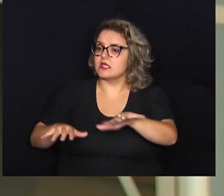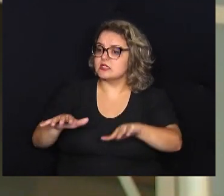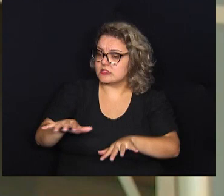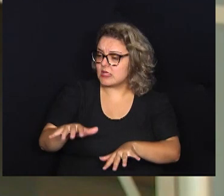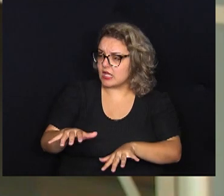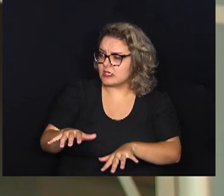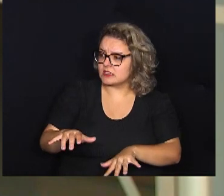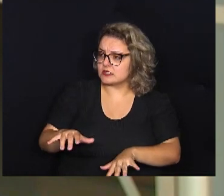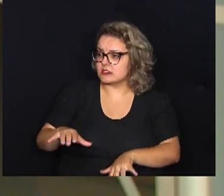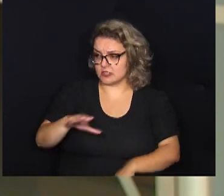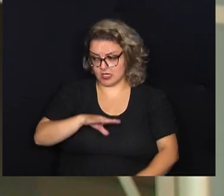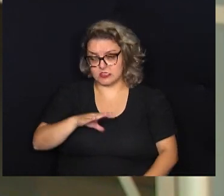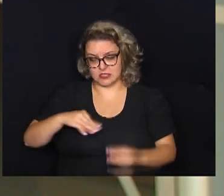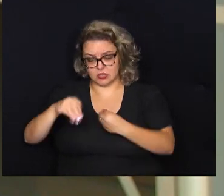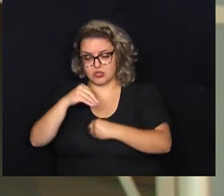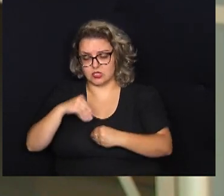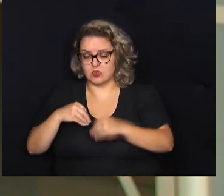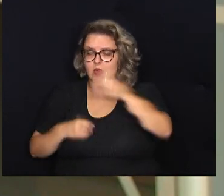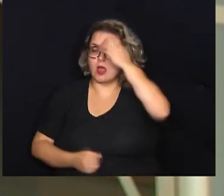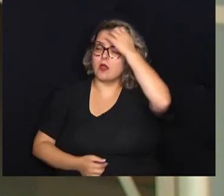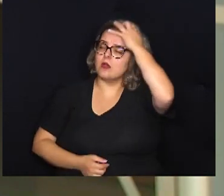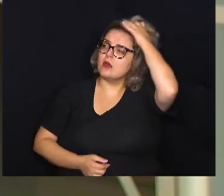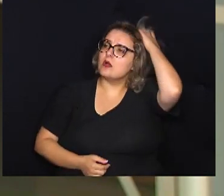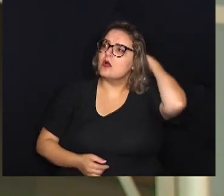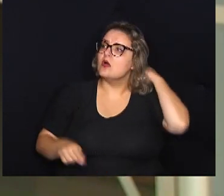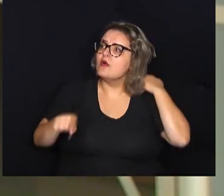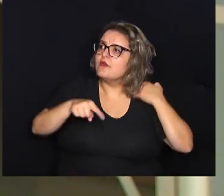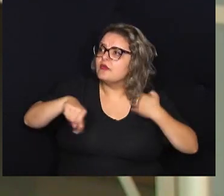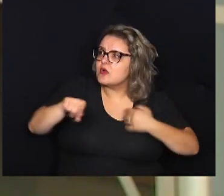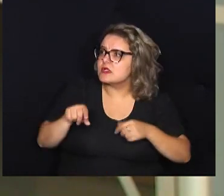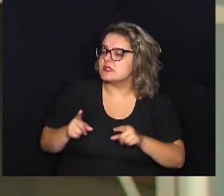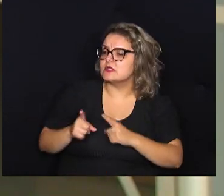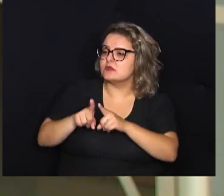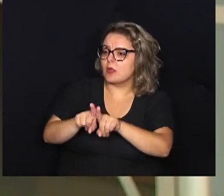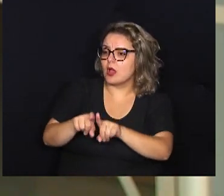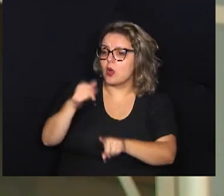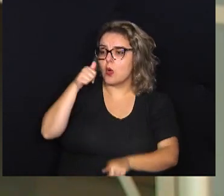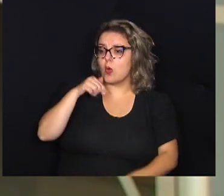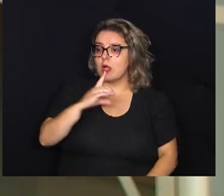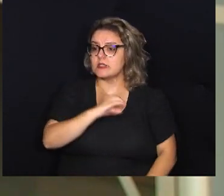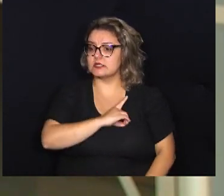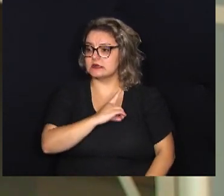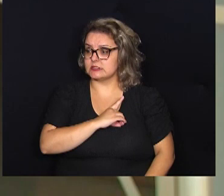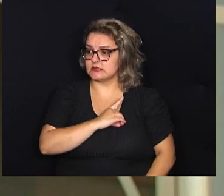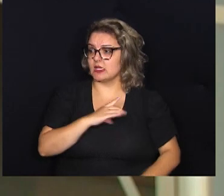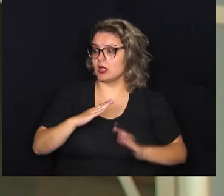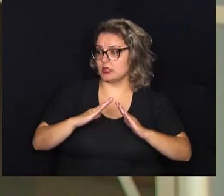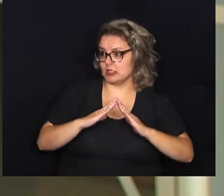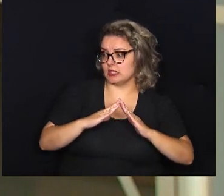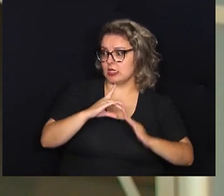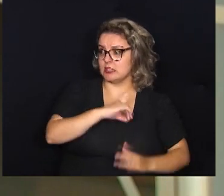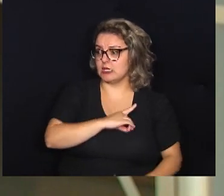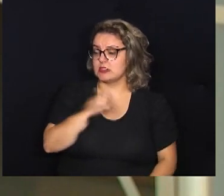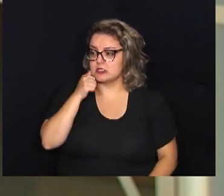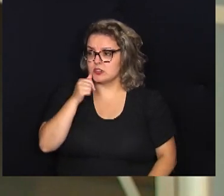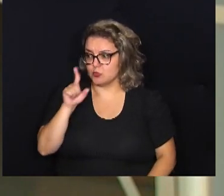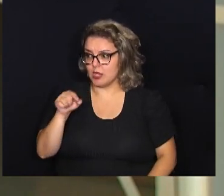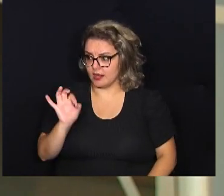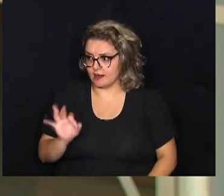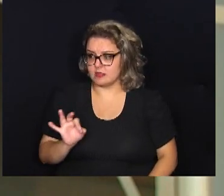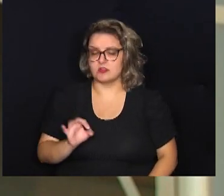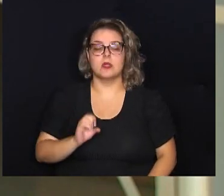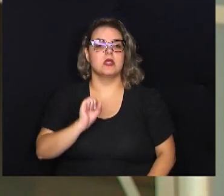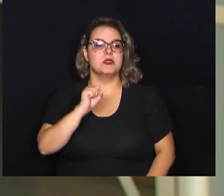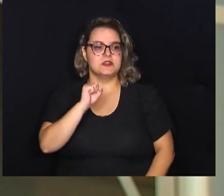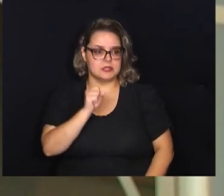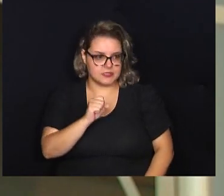a cidade está envolvida. Inclusive, vocês fazem parceria com as delegadas aqui da Delegacia da Mulher aqui de Campinas. Sim, nós